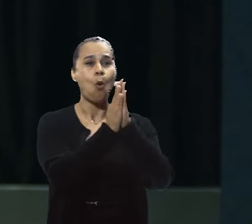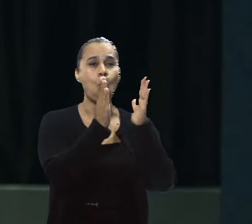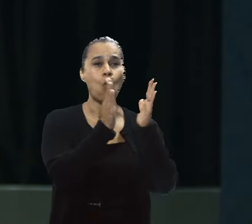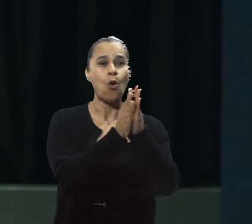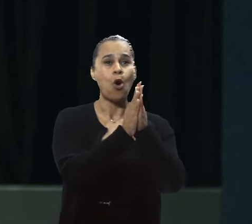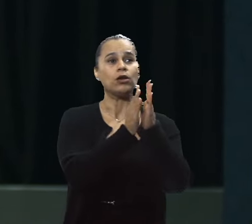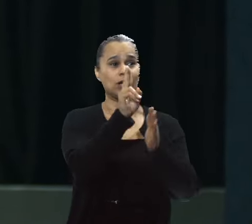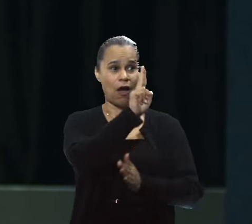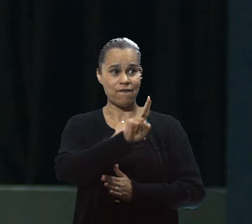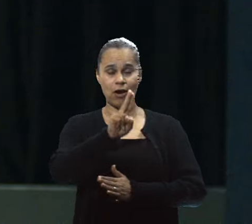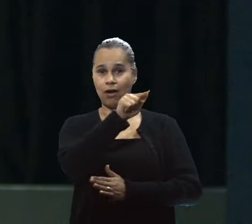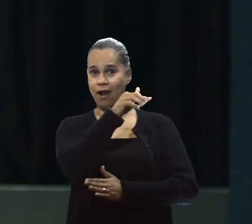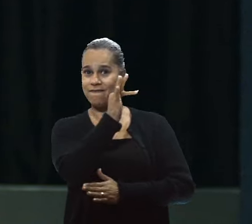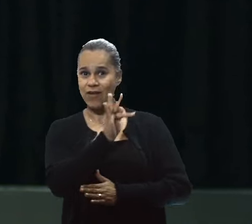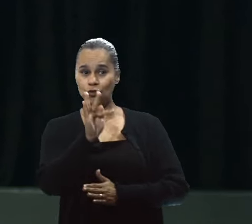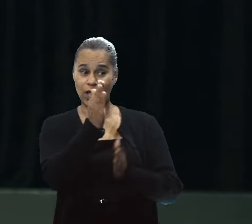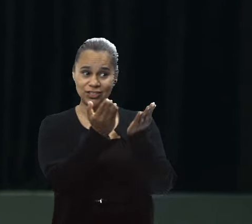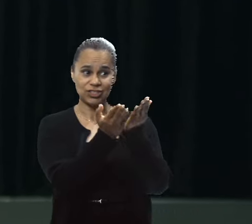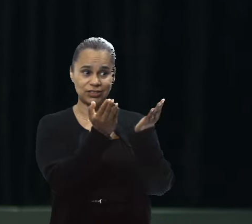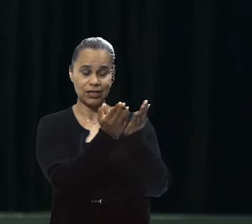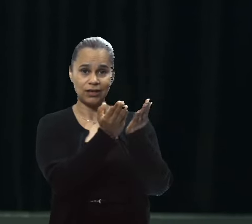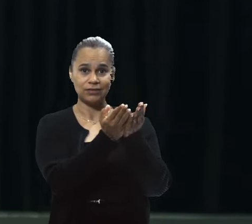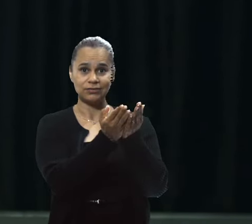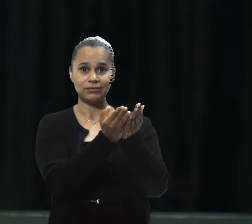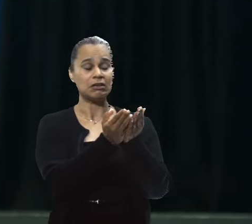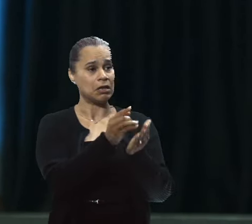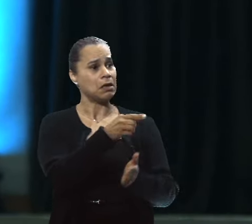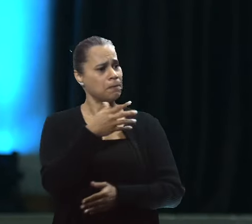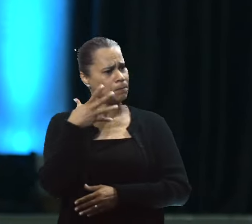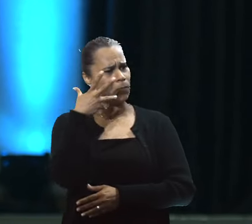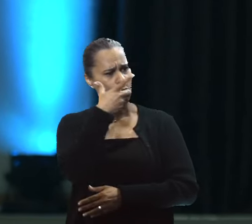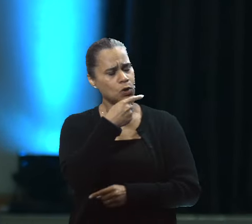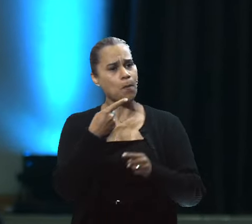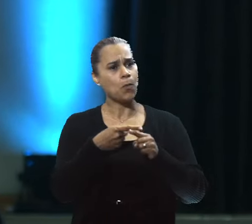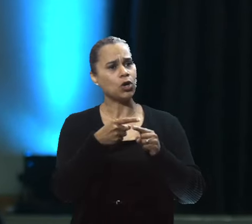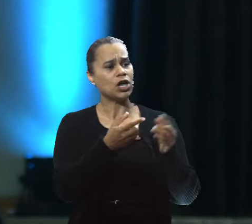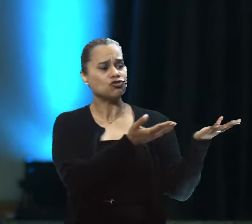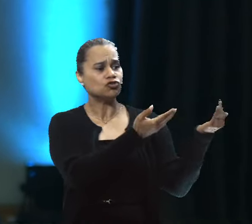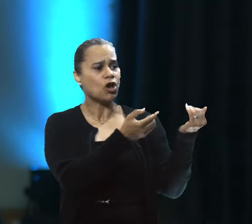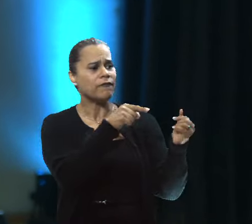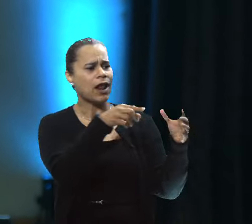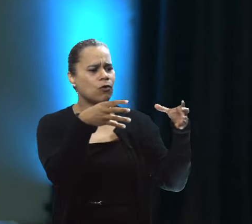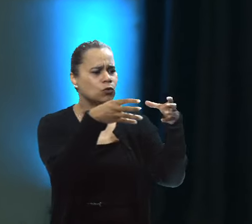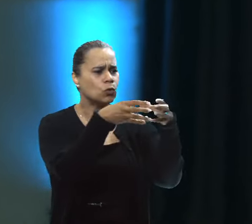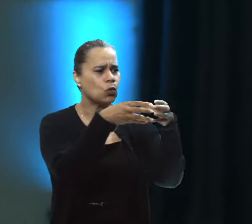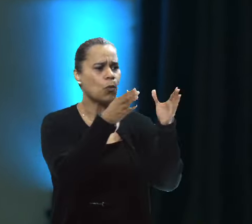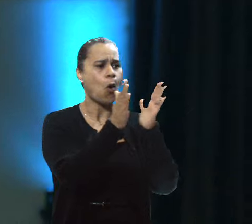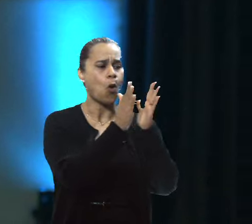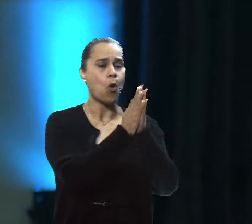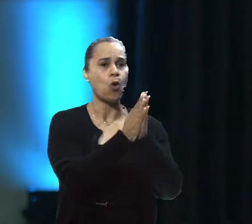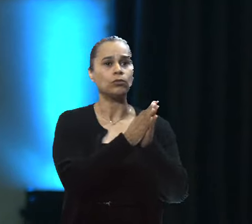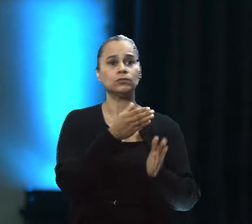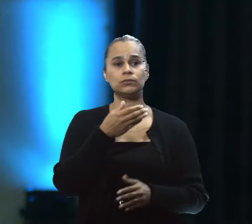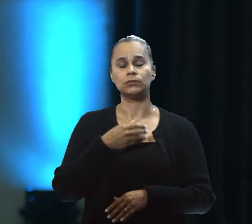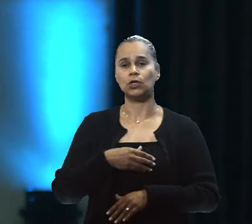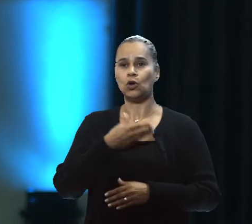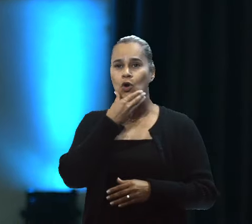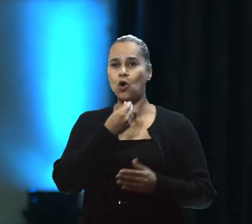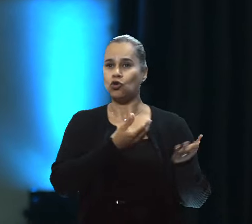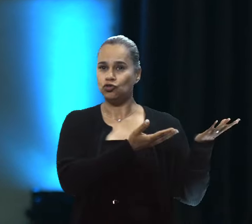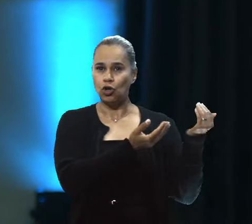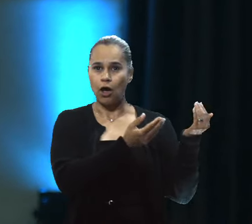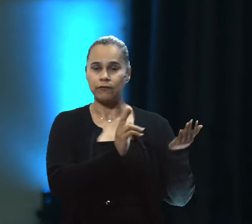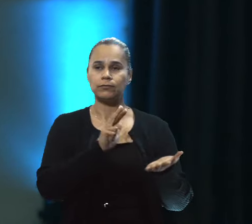faculdade cristã. E sabe o que eu achei bonito? Porque eles estavam orando, e aí um jovem levanta e fala assim: vamos orar